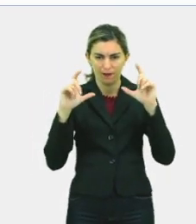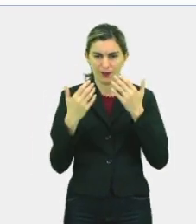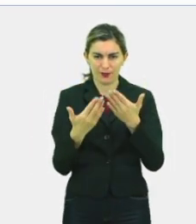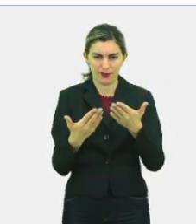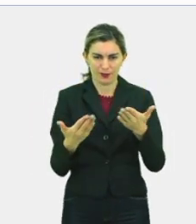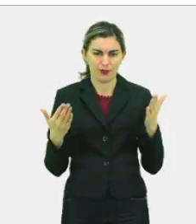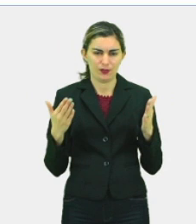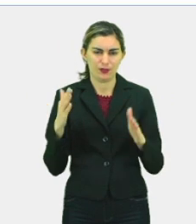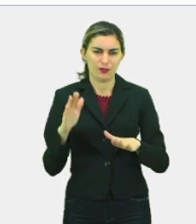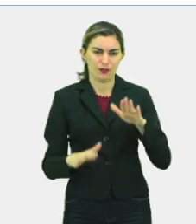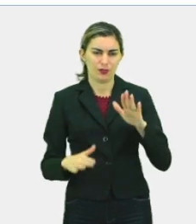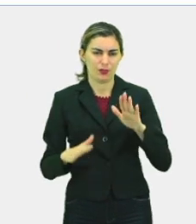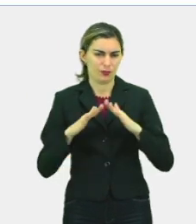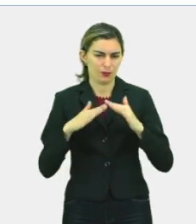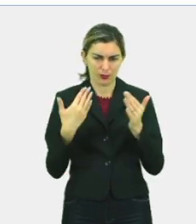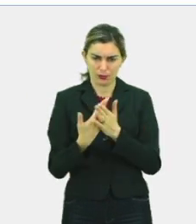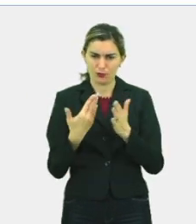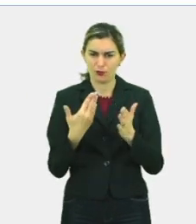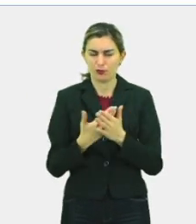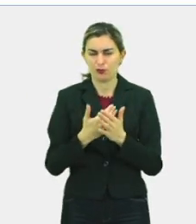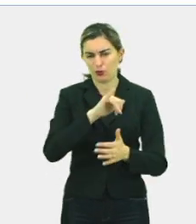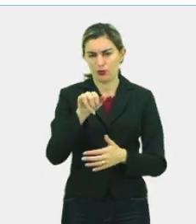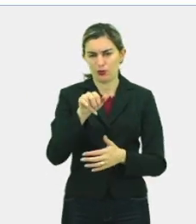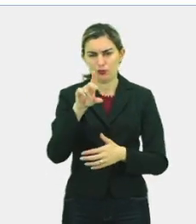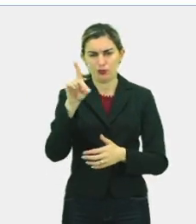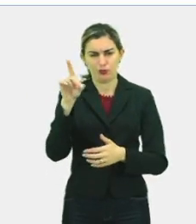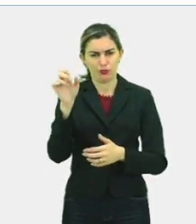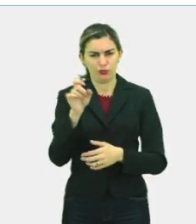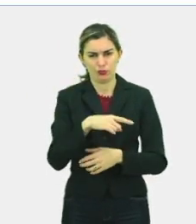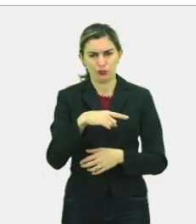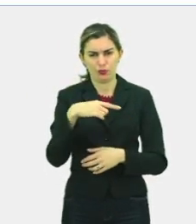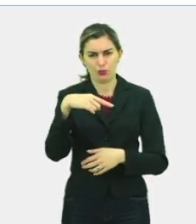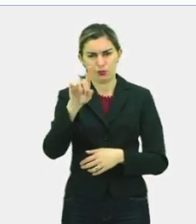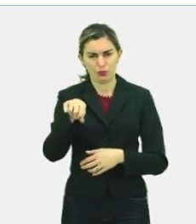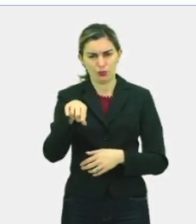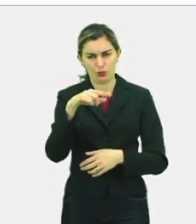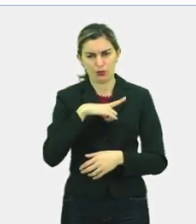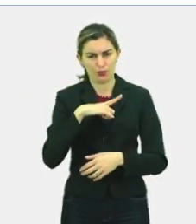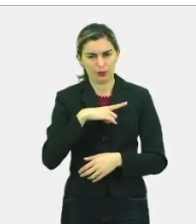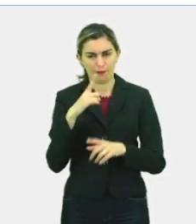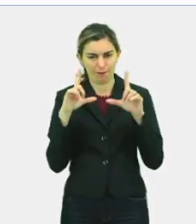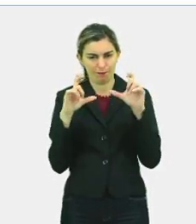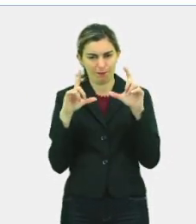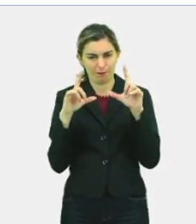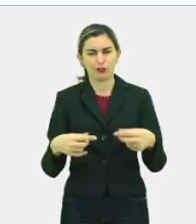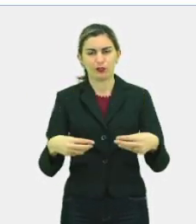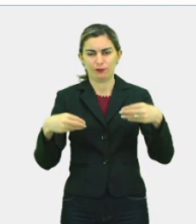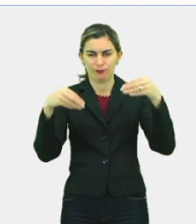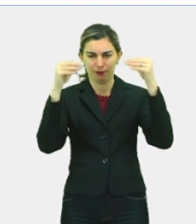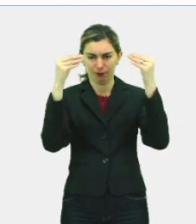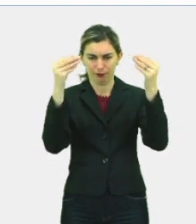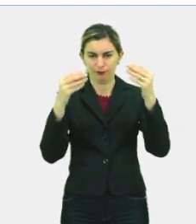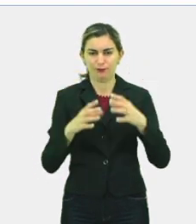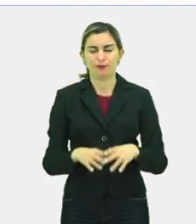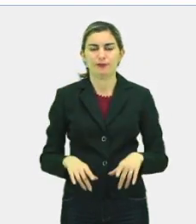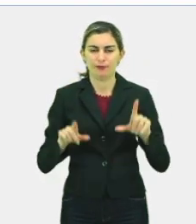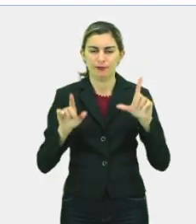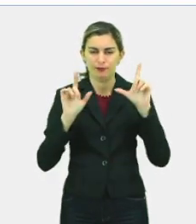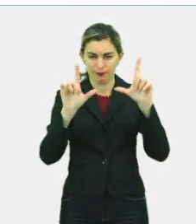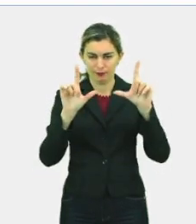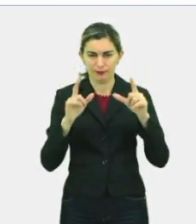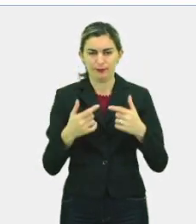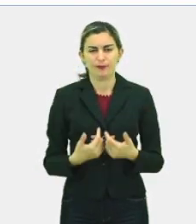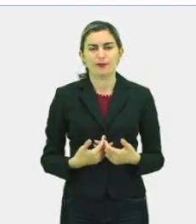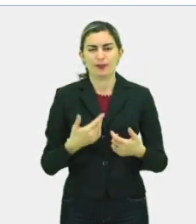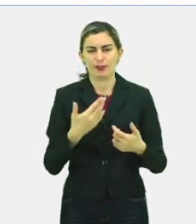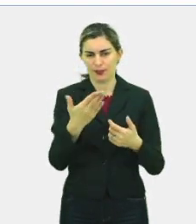do Jigoro Kano e geralmente todas as escolas de judô têm essa imagem pendurada na parede, tá? E